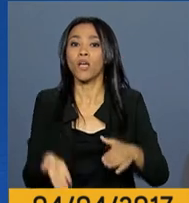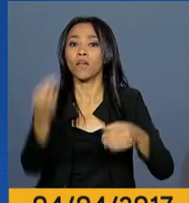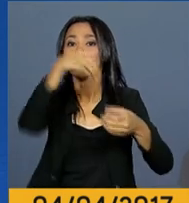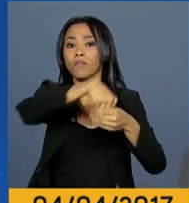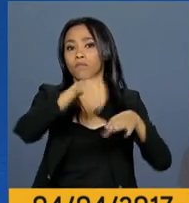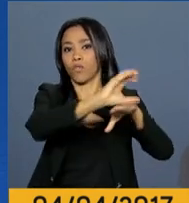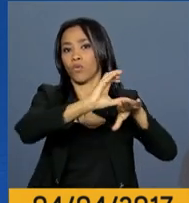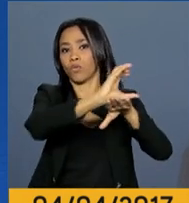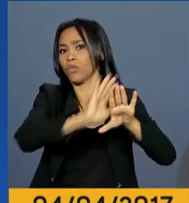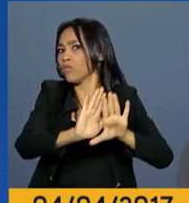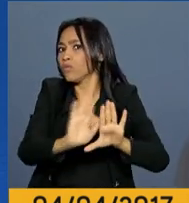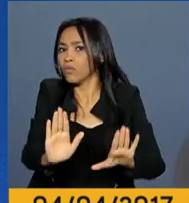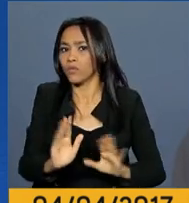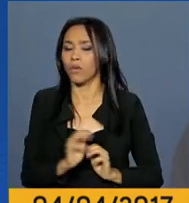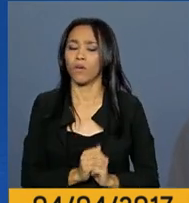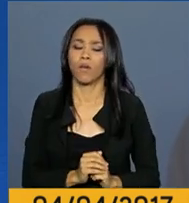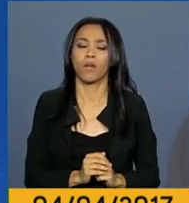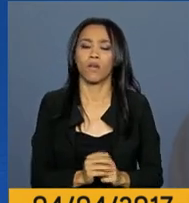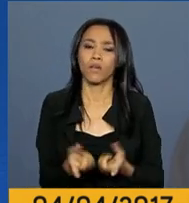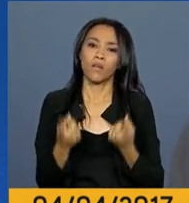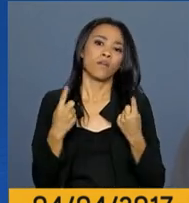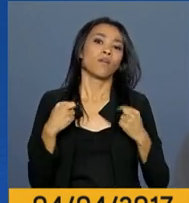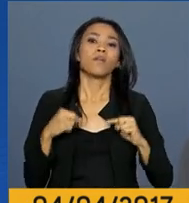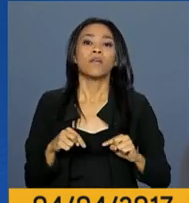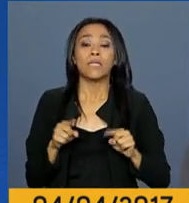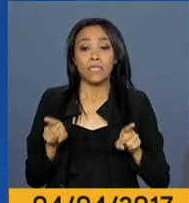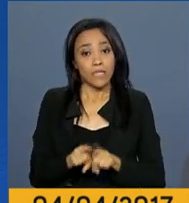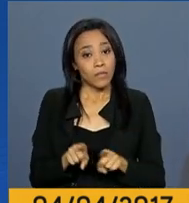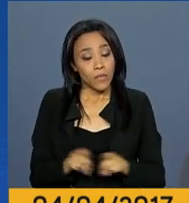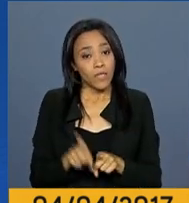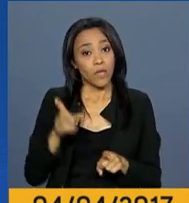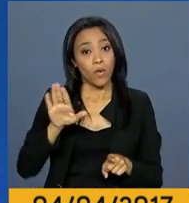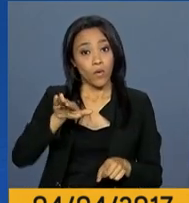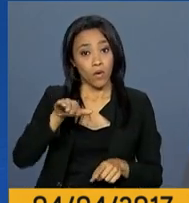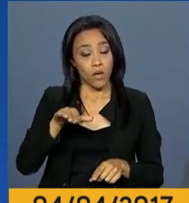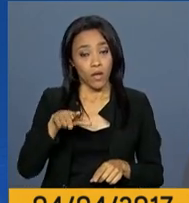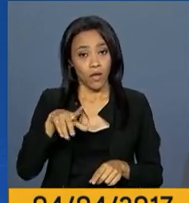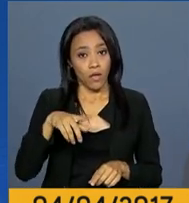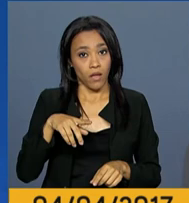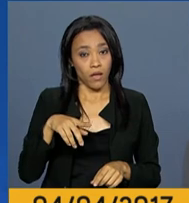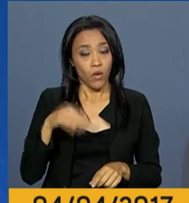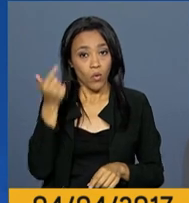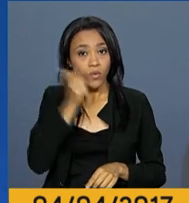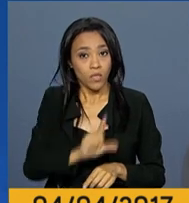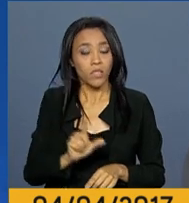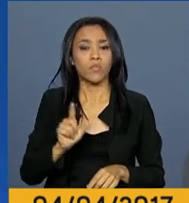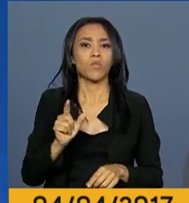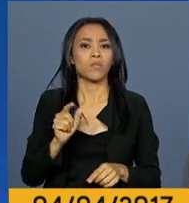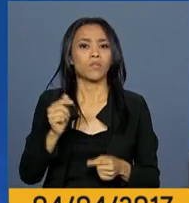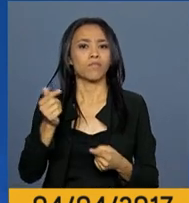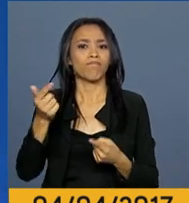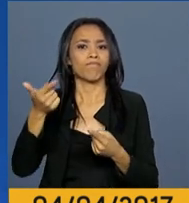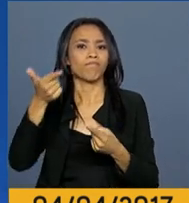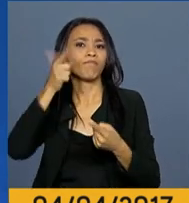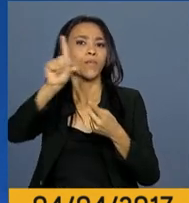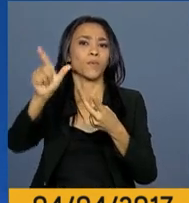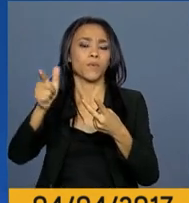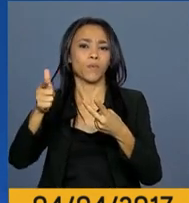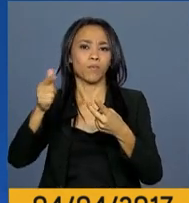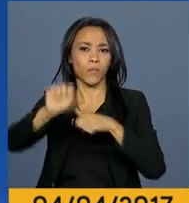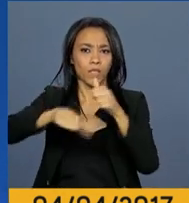mais do que isso. E, ao mesmo tempo, como nós conseguimos andar muito com as reformas que eu imaginava que